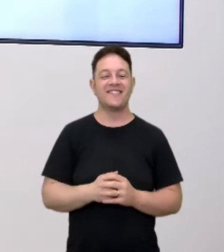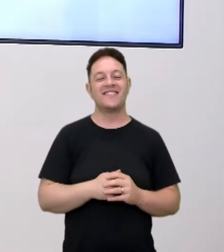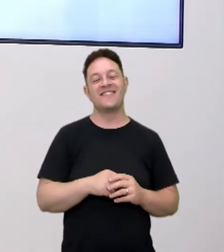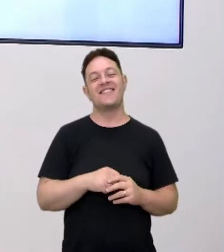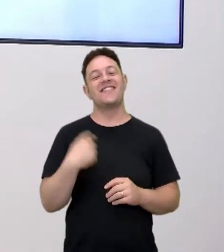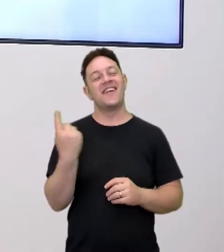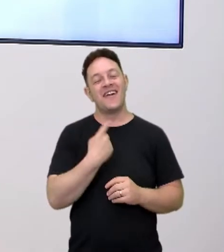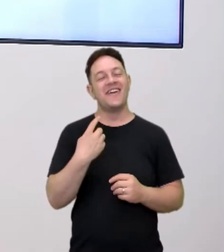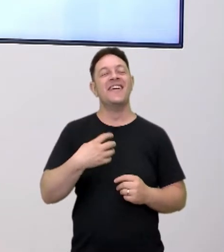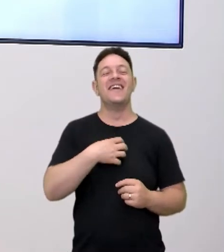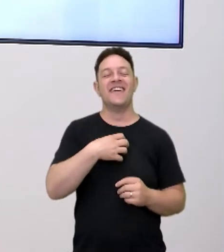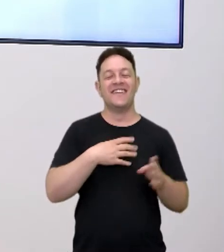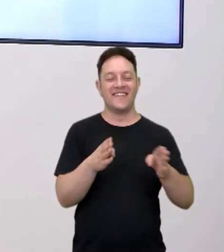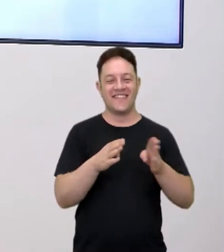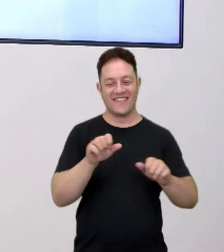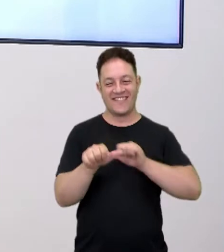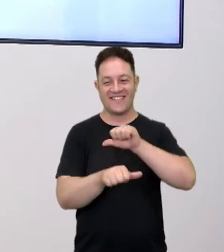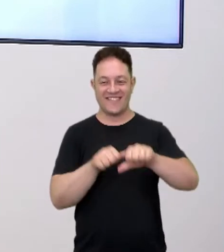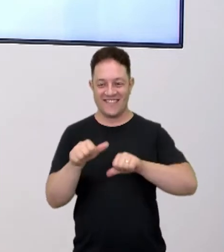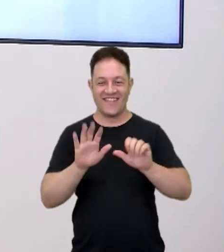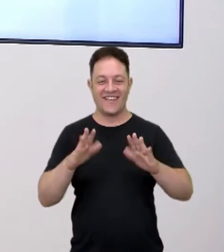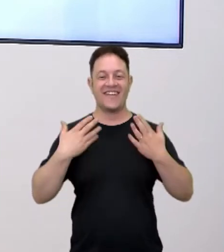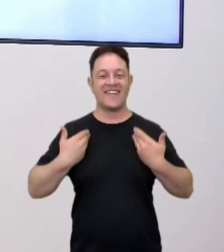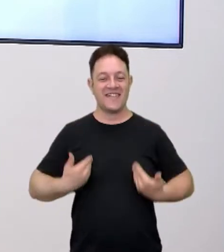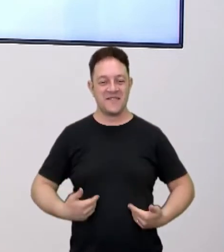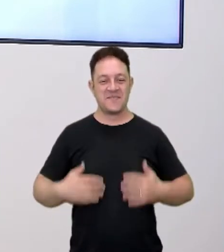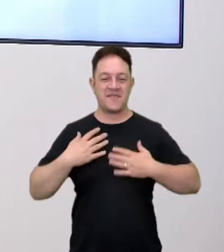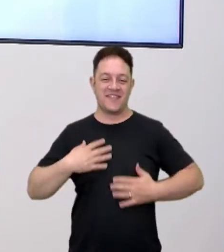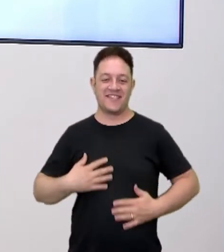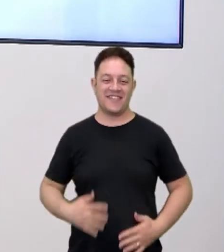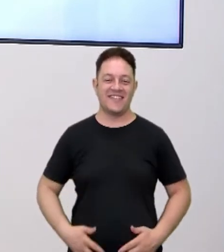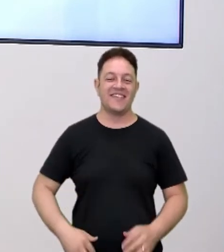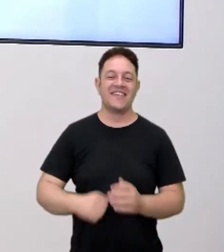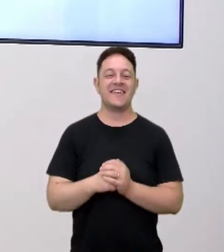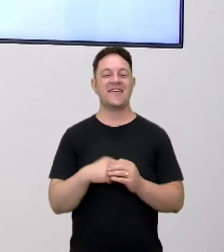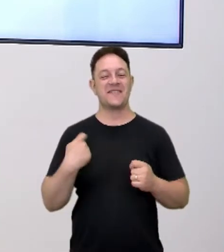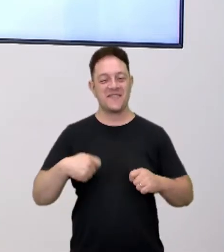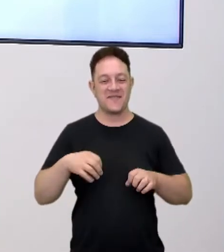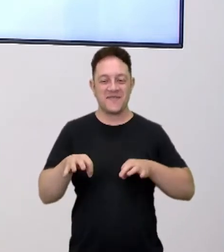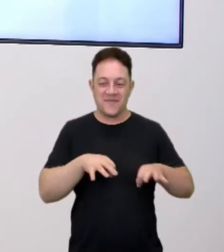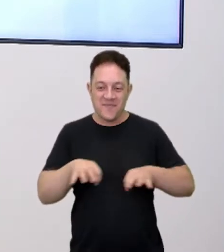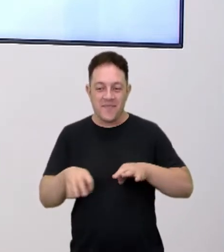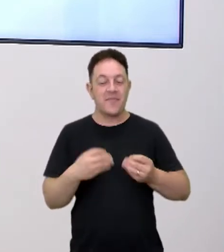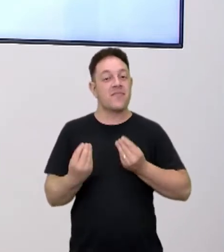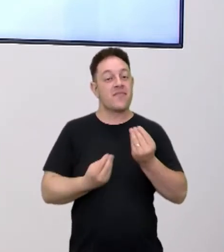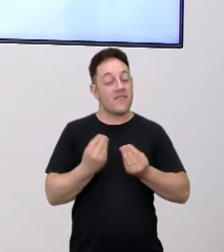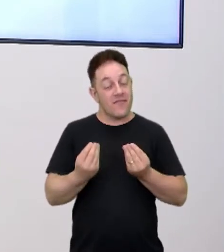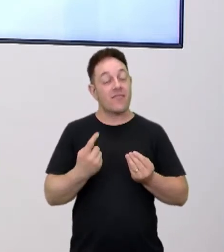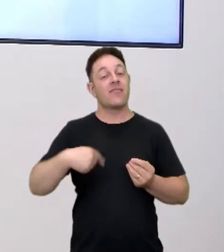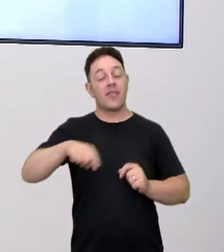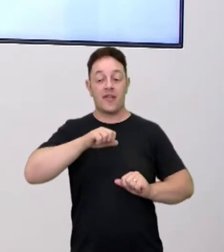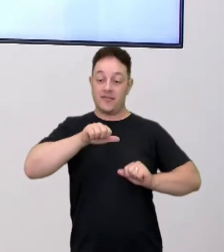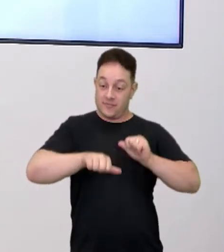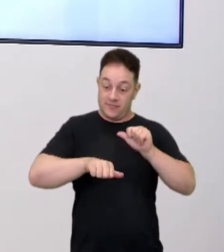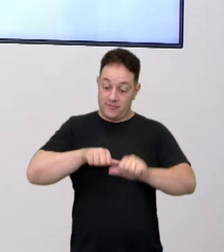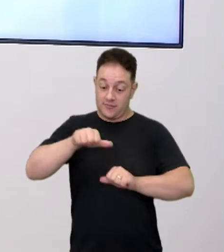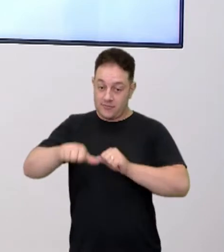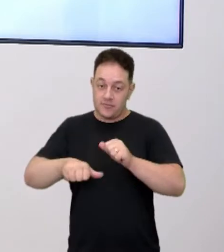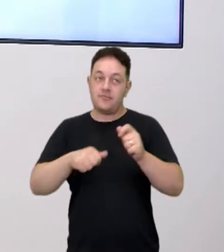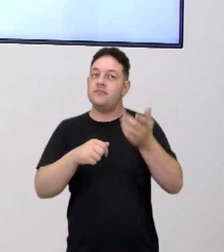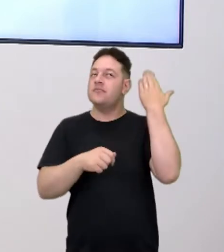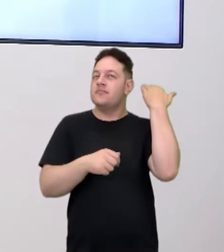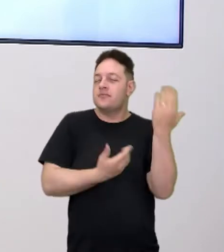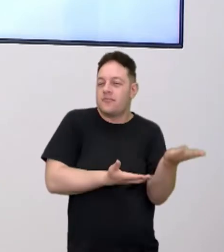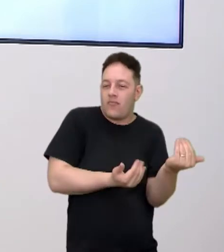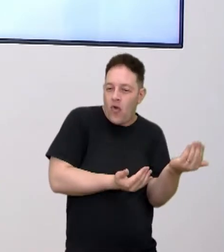a gente muda de fase, mas o nosso corpo, ele começa a parar de mudar um pouco. Então, as mudanças que a gente passou na